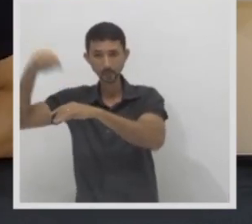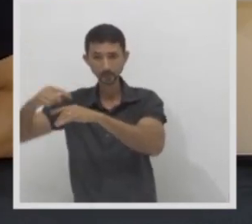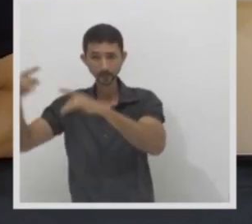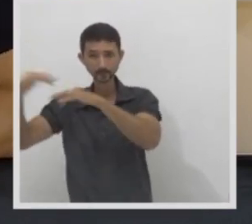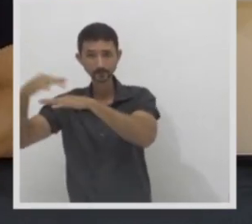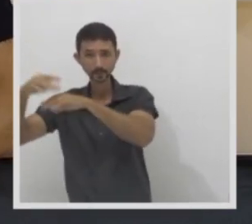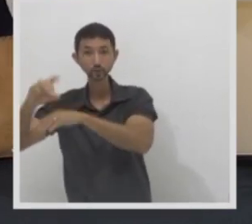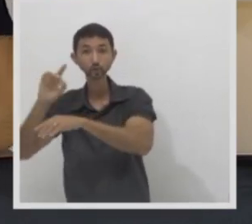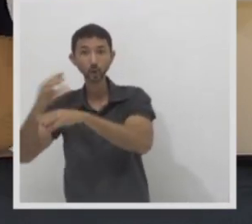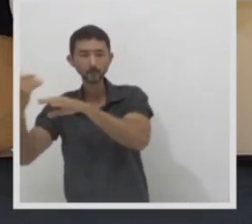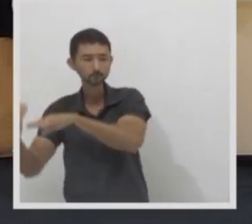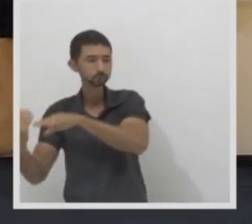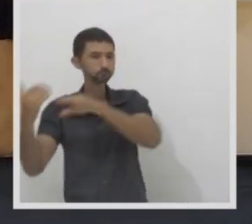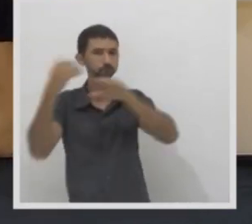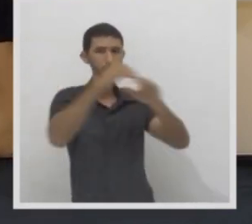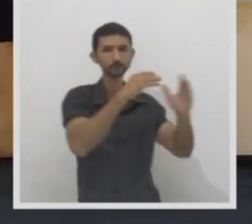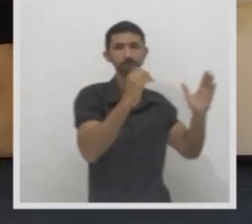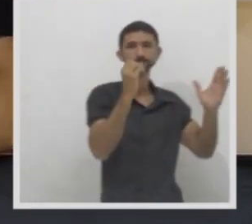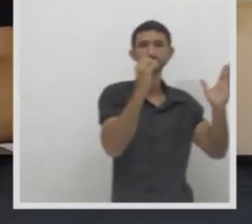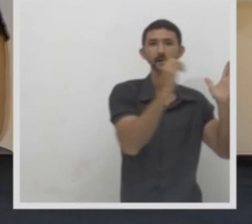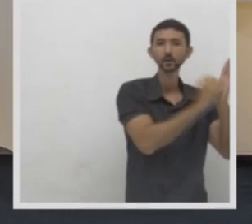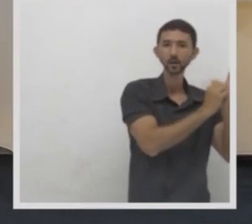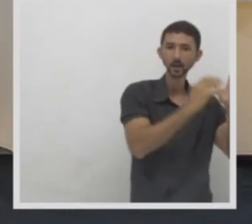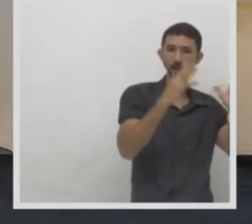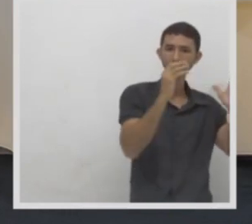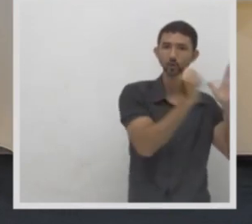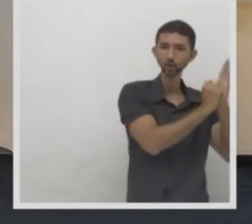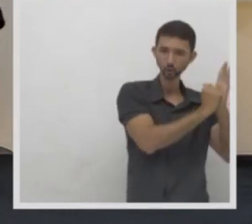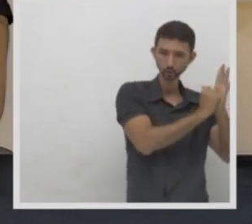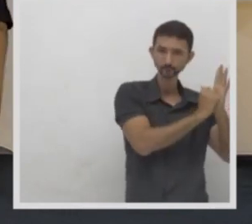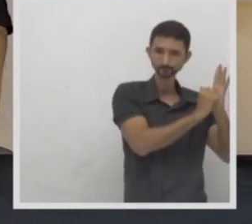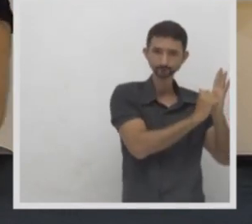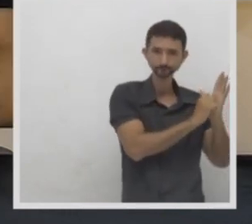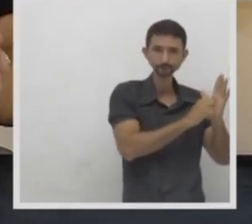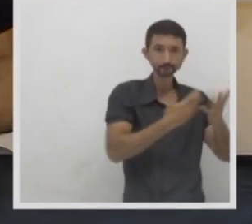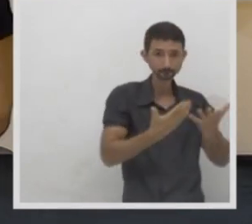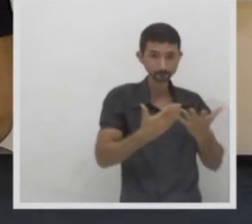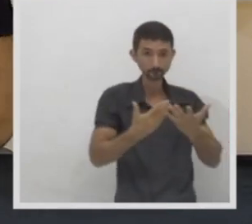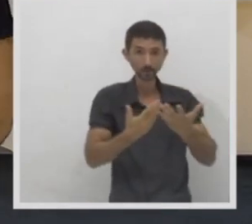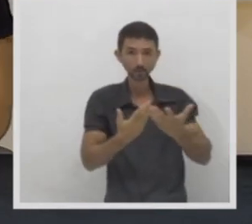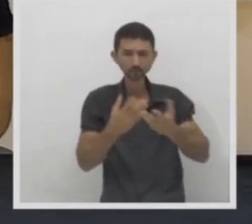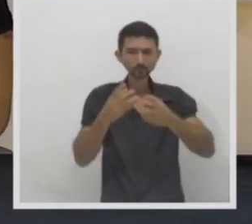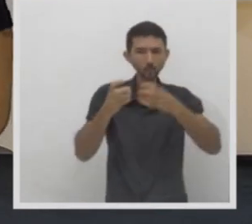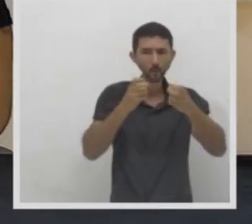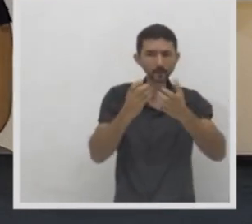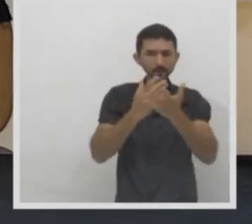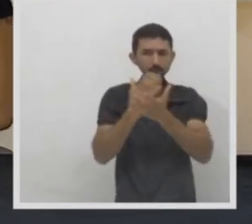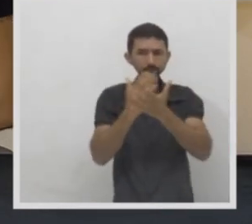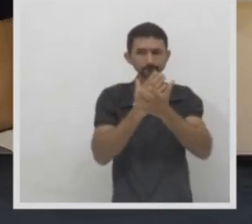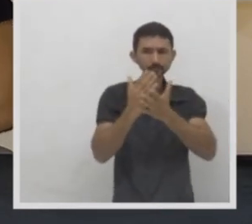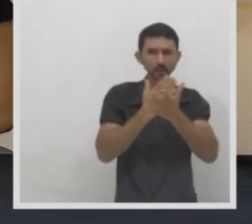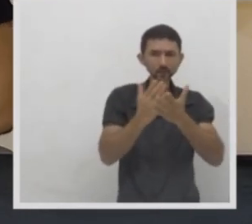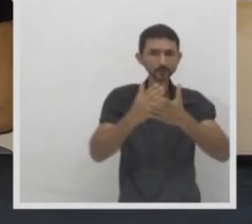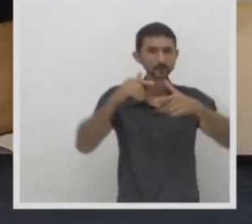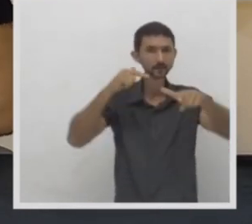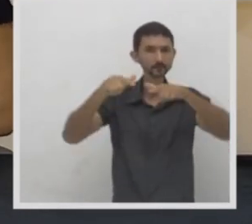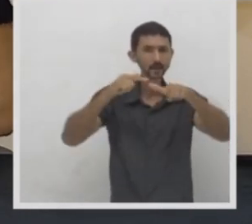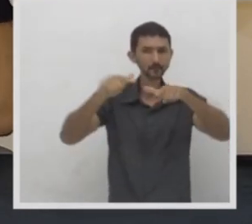as suas colônias. Tá? Então a gente começa a perceber uma divisão internacional do trabalho,